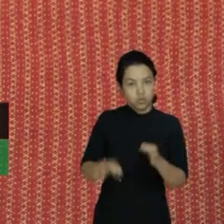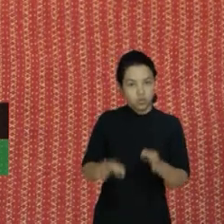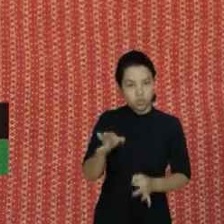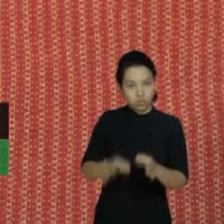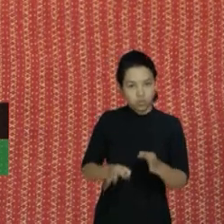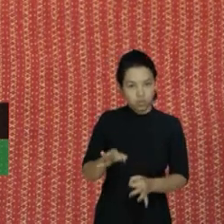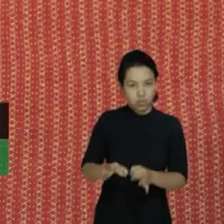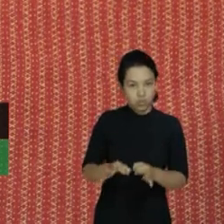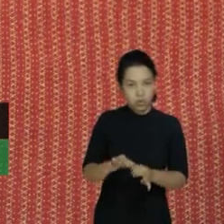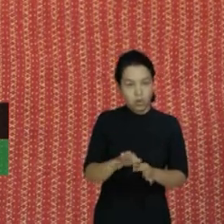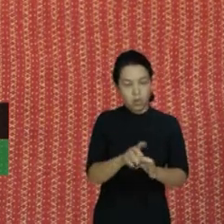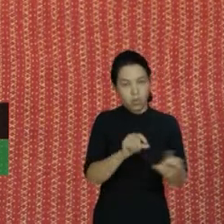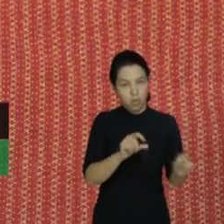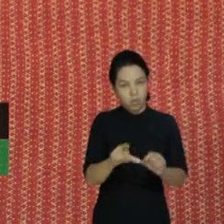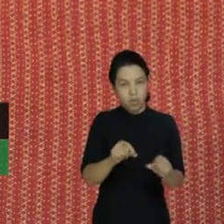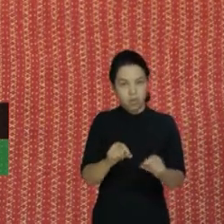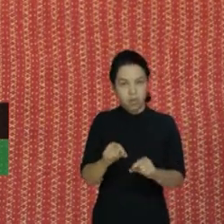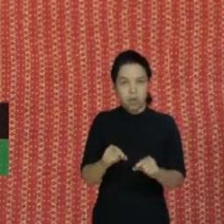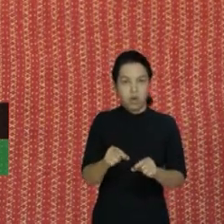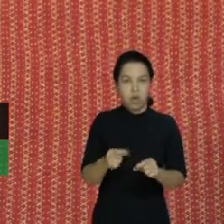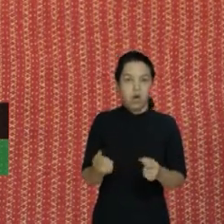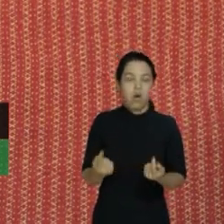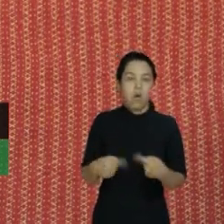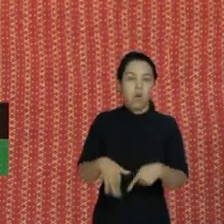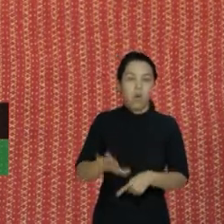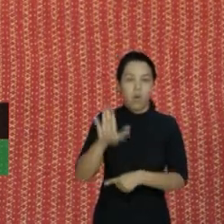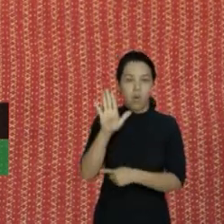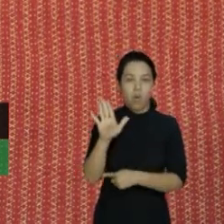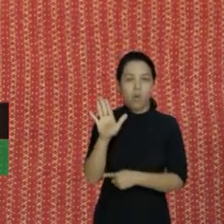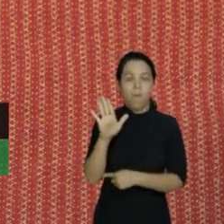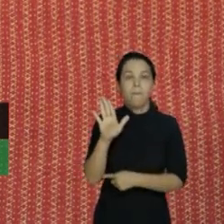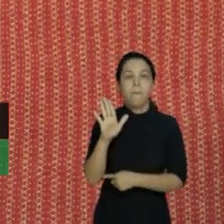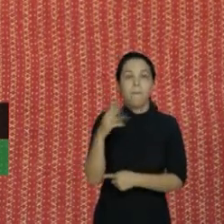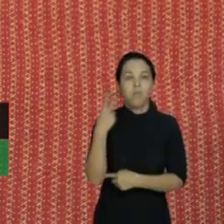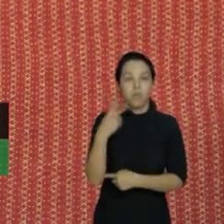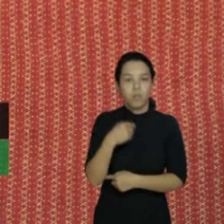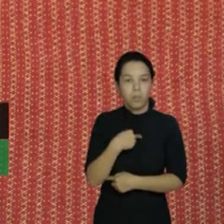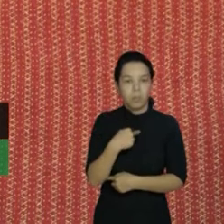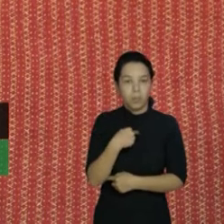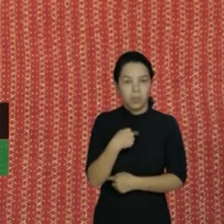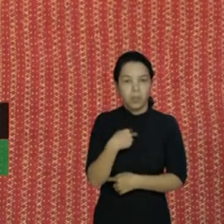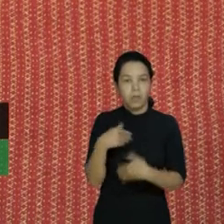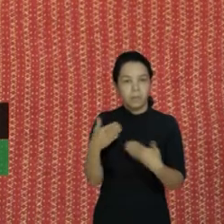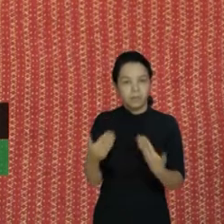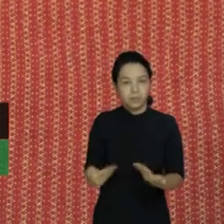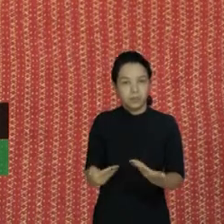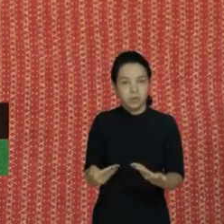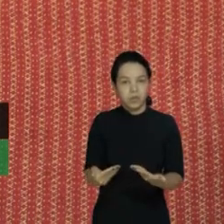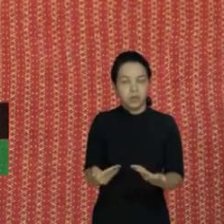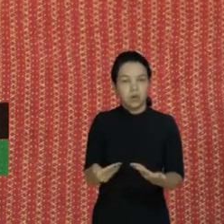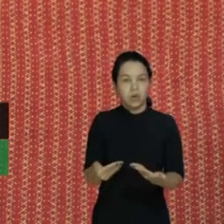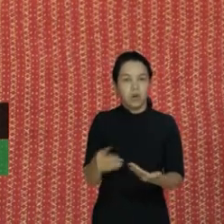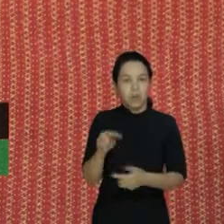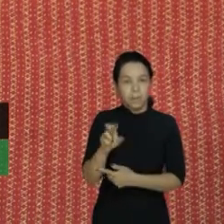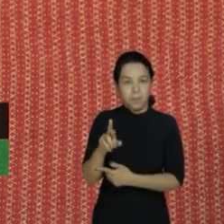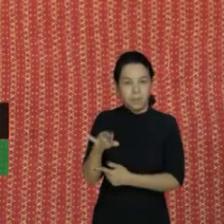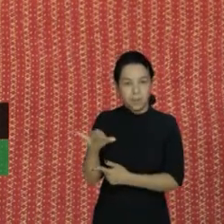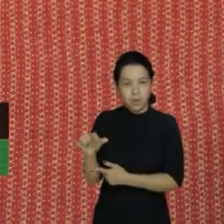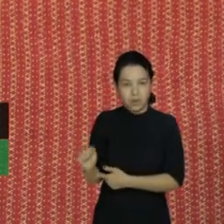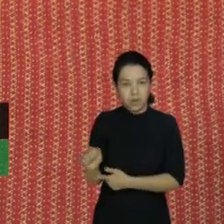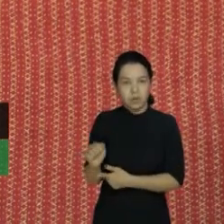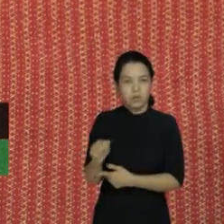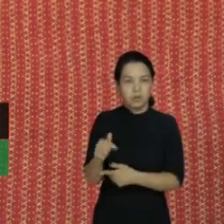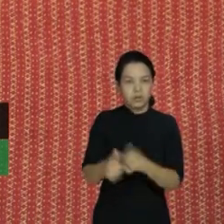direitos políticos. Ele não pode concorrer a nenhum cargo político. Então, Marisa, parabéns. Ela realmente nos engrandece. Ela é uma guerreira,